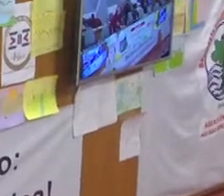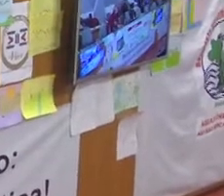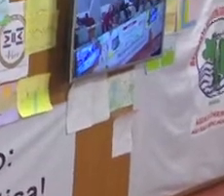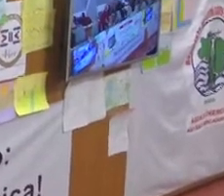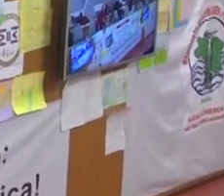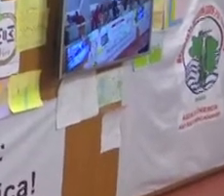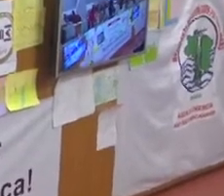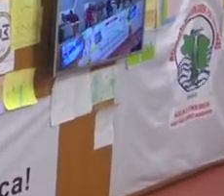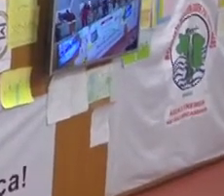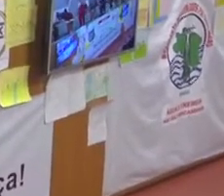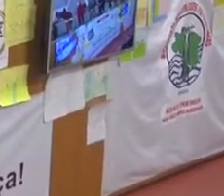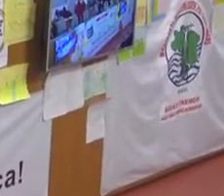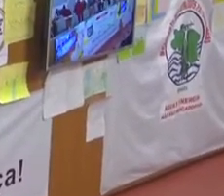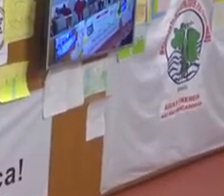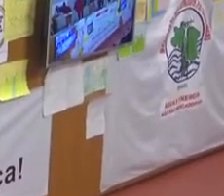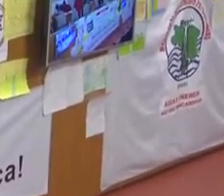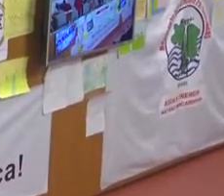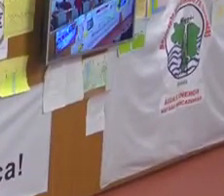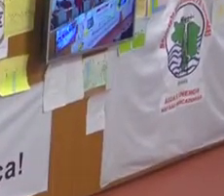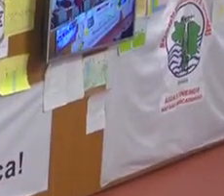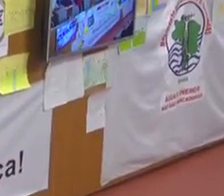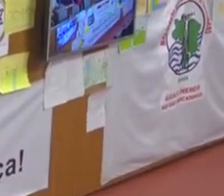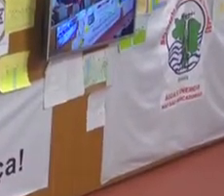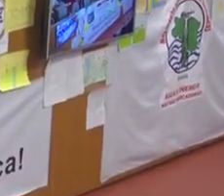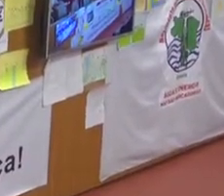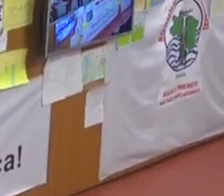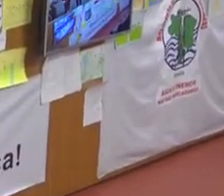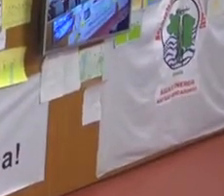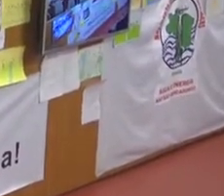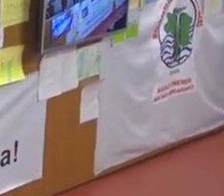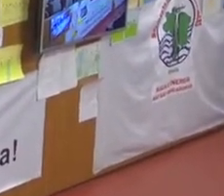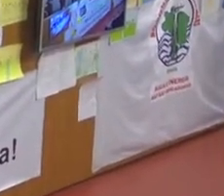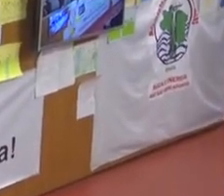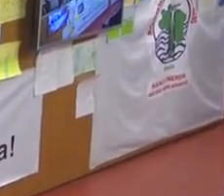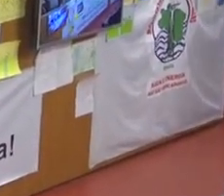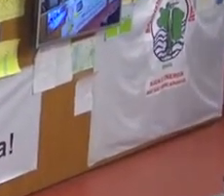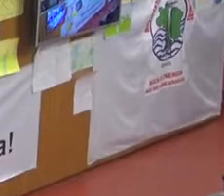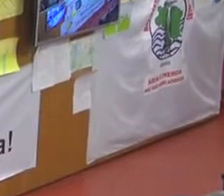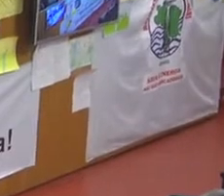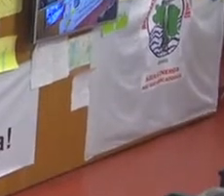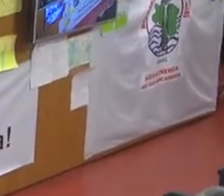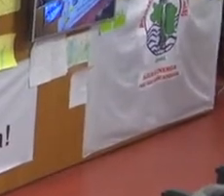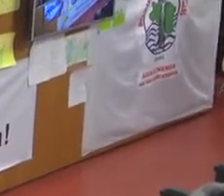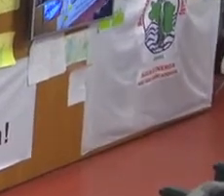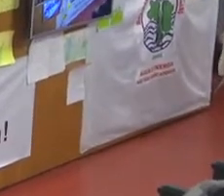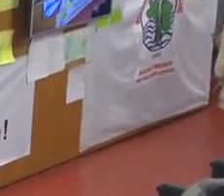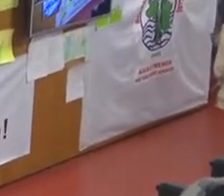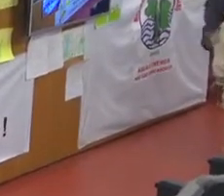E aí E aí o